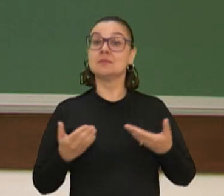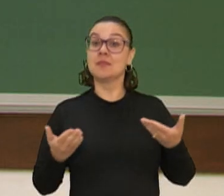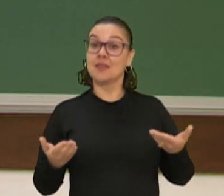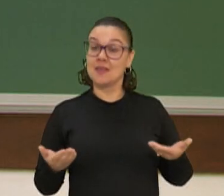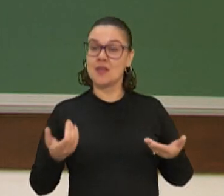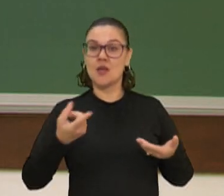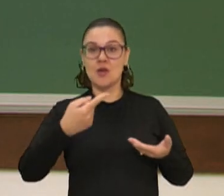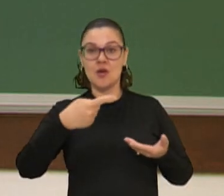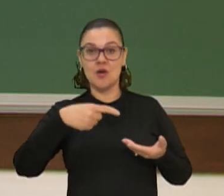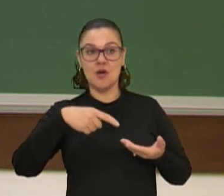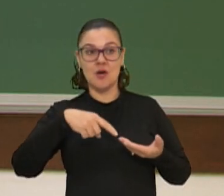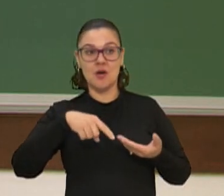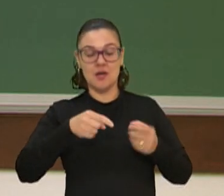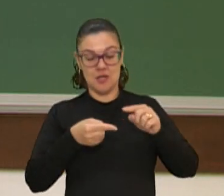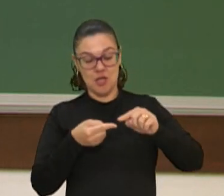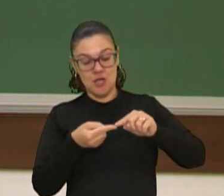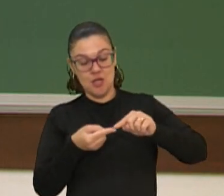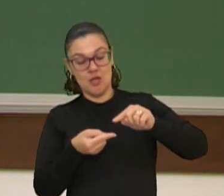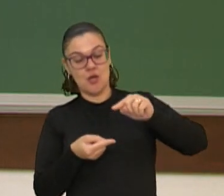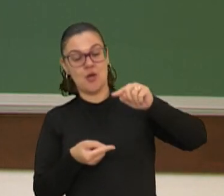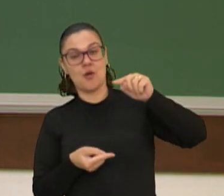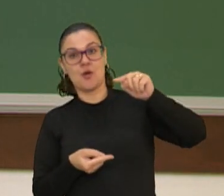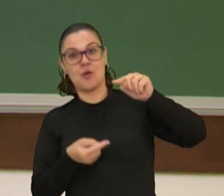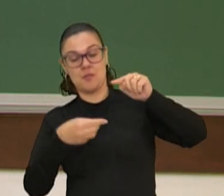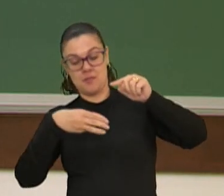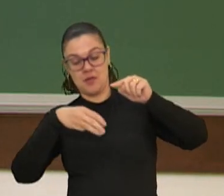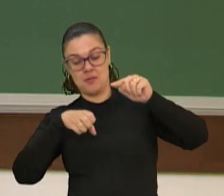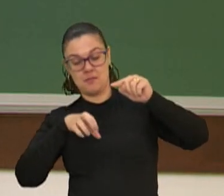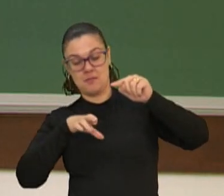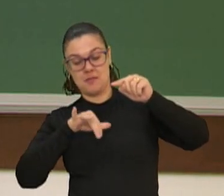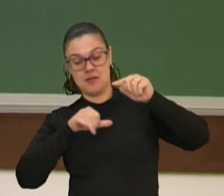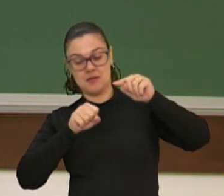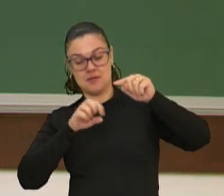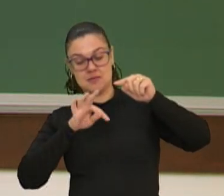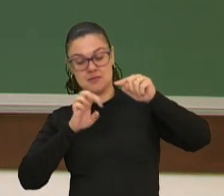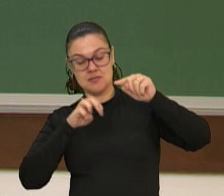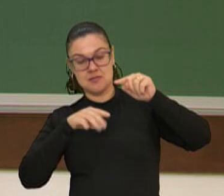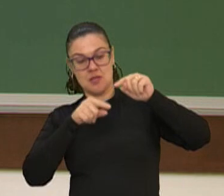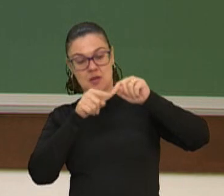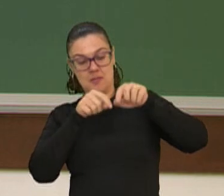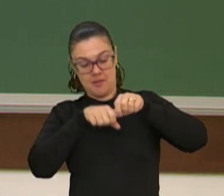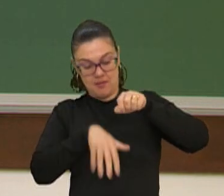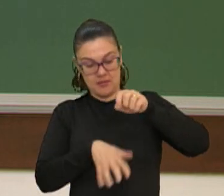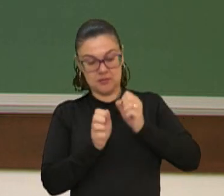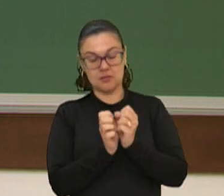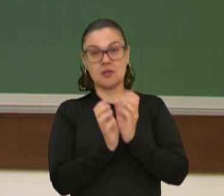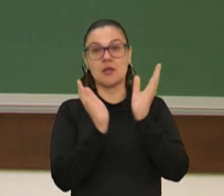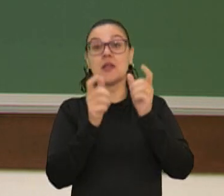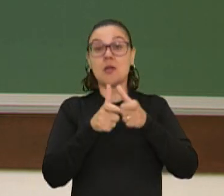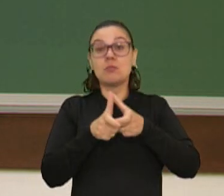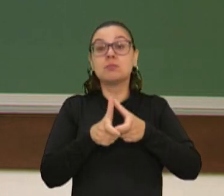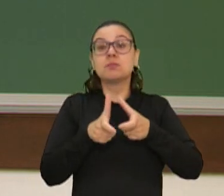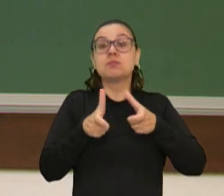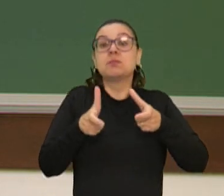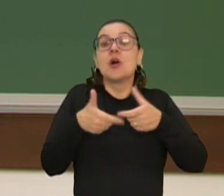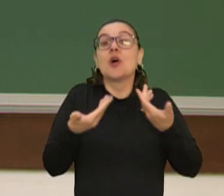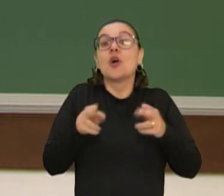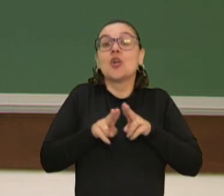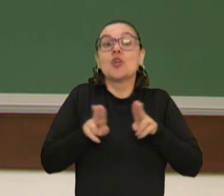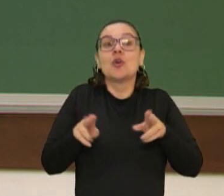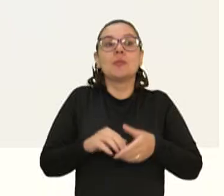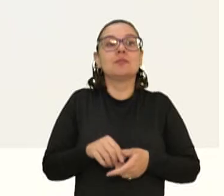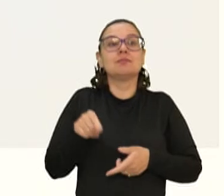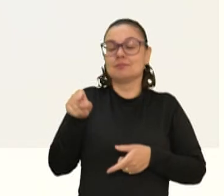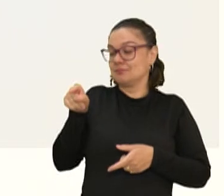Então, pessoal, crescimento em comprimento, os meristemas, de raiz e de caule. E o crescimento em largura? Qual que é o nome